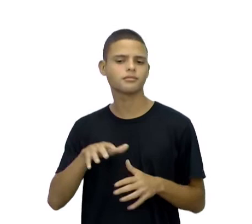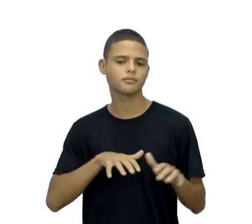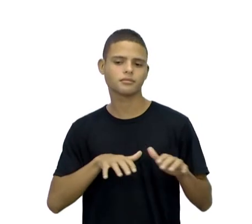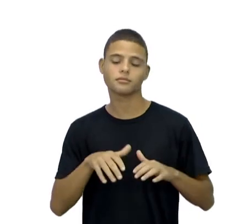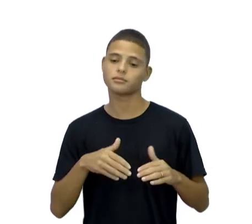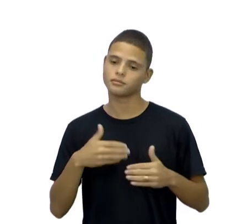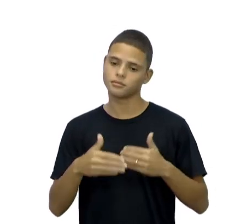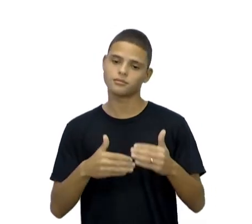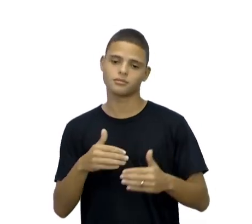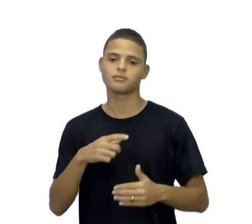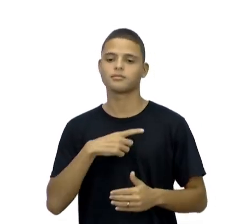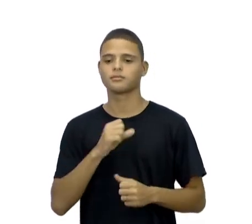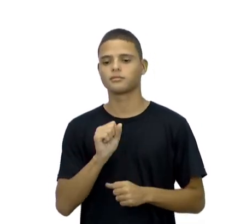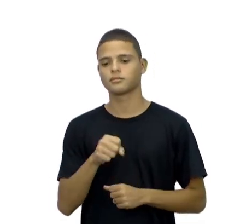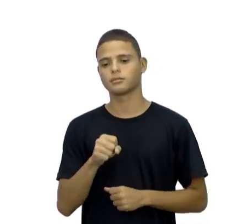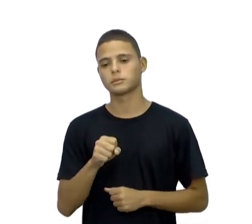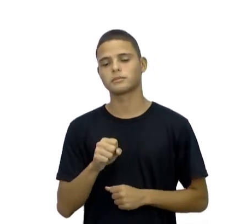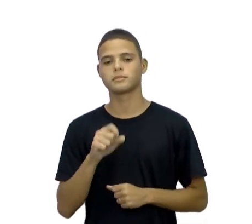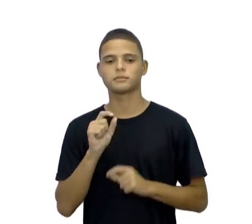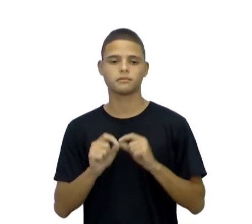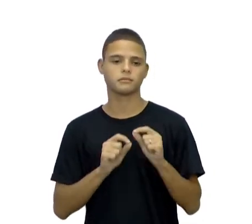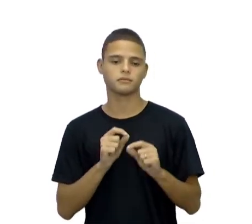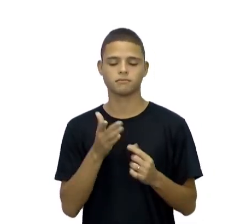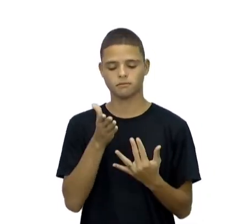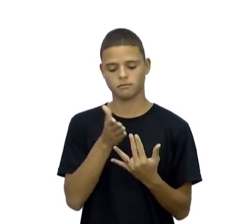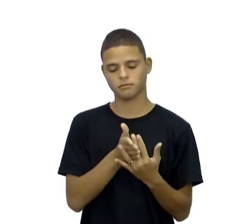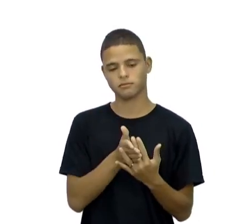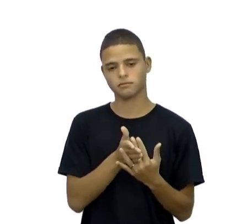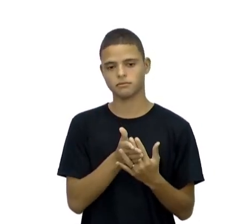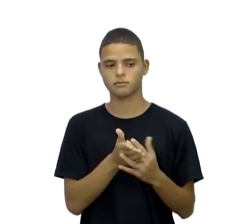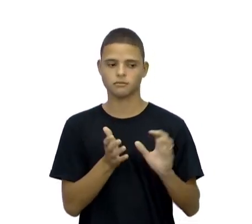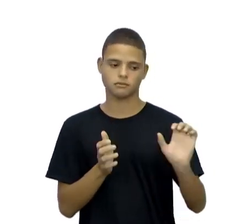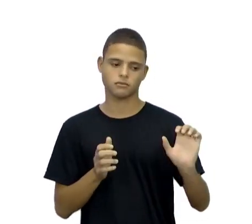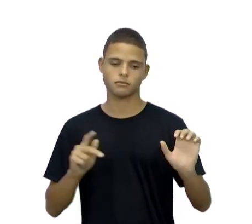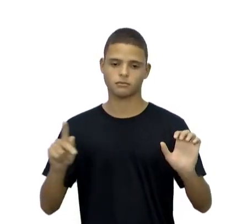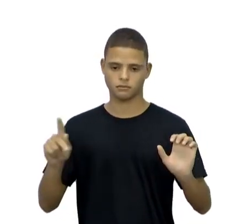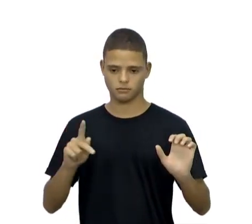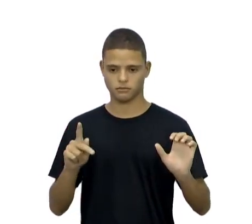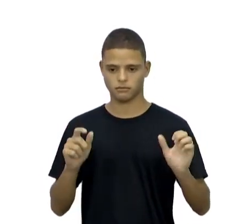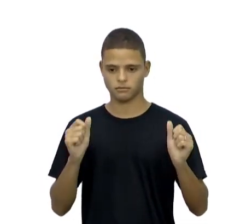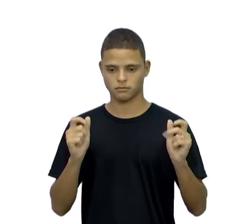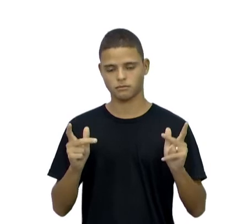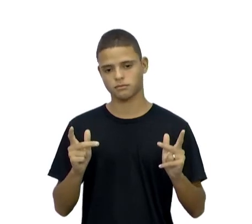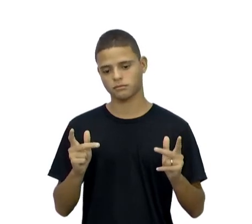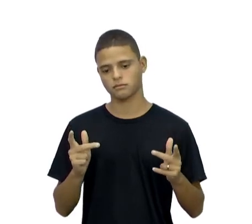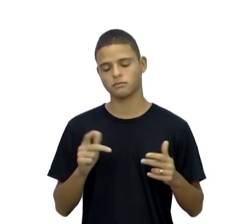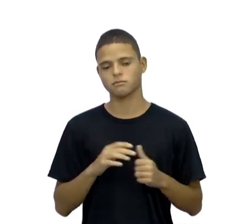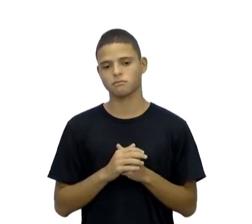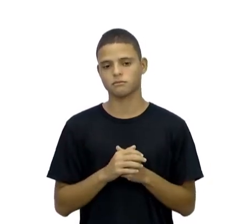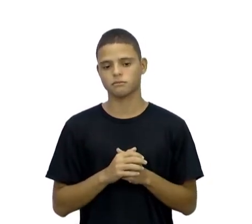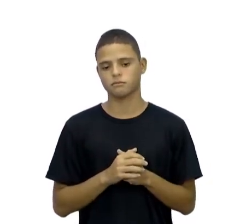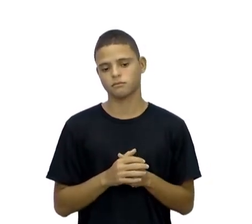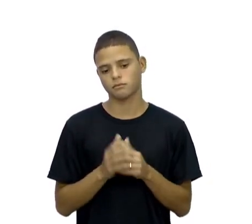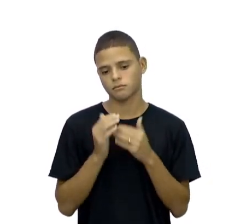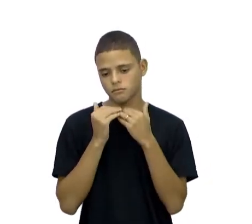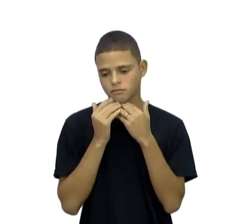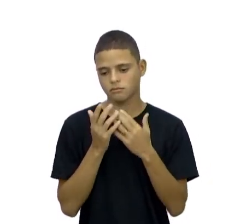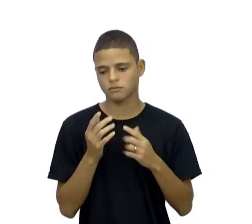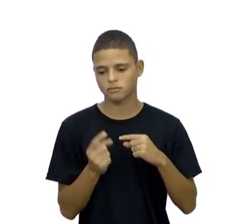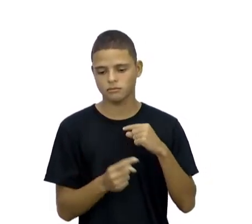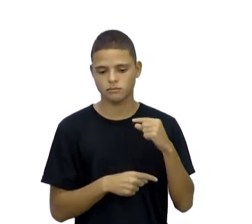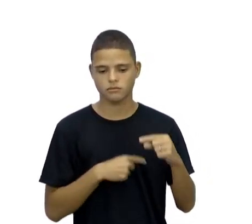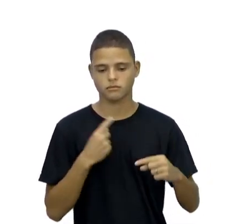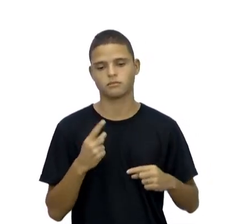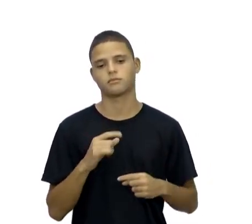virar movimento. Ou seja, é a separação aí de elétrons de prótons. Tá certo? Eles não têm para onde circular se a pilha estiver